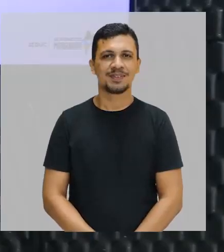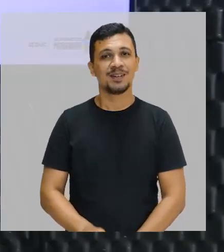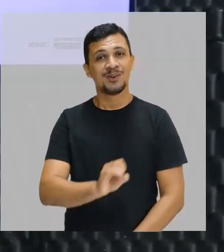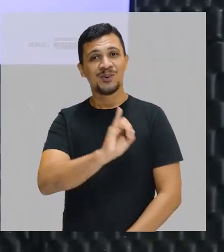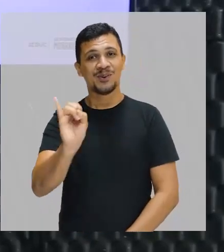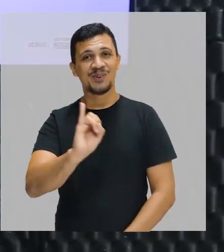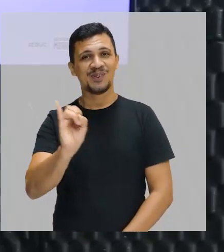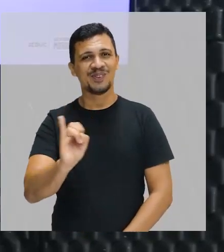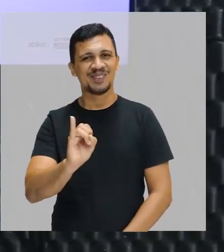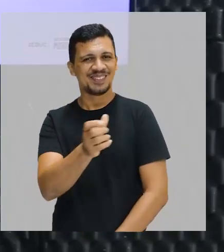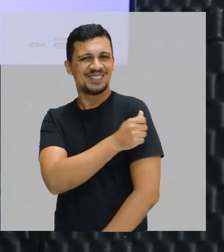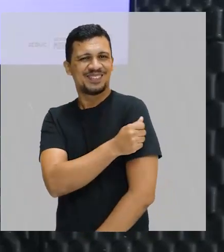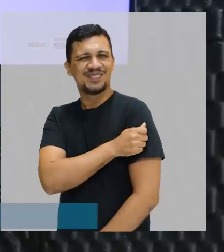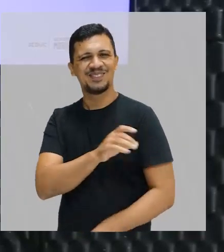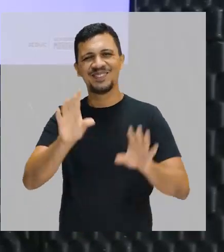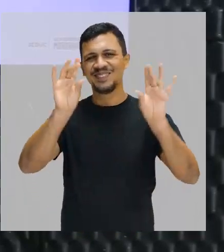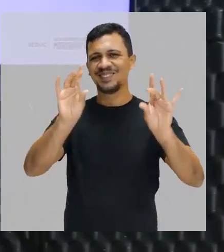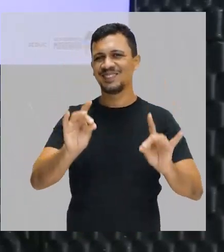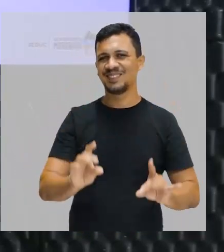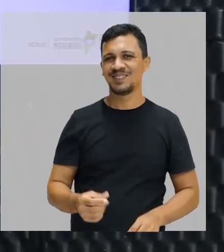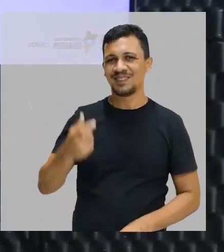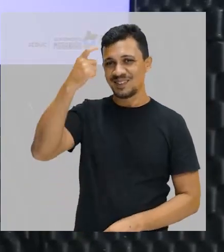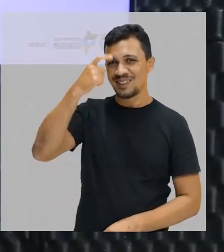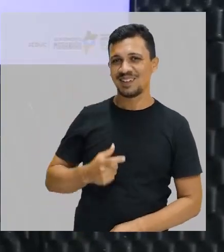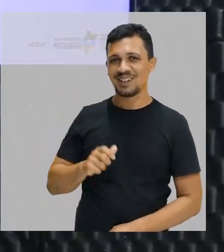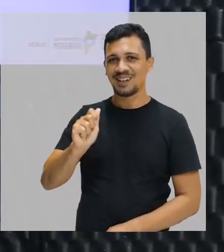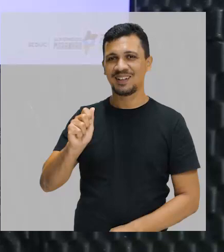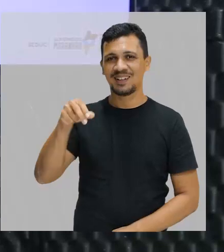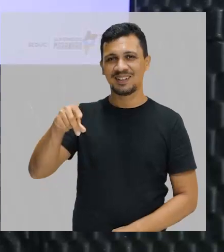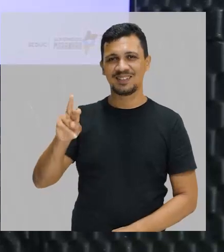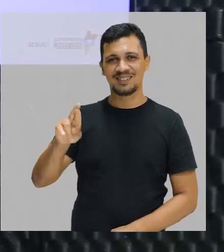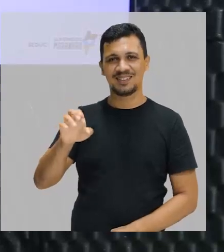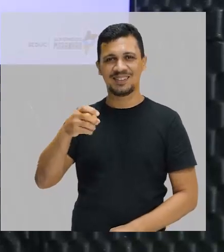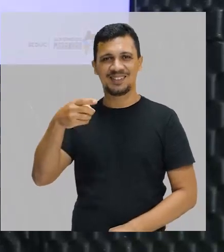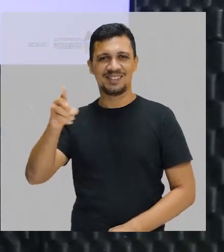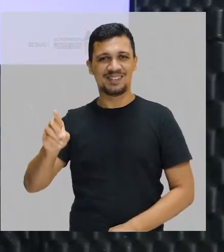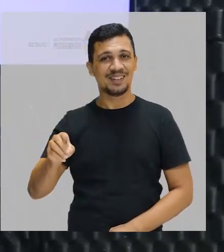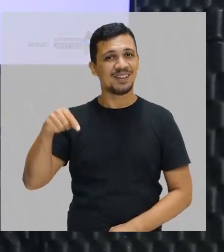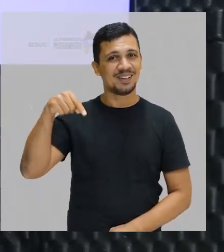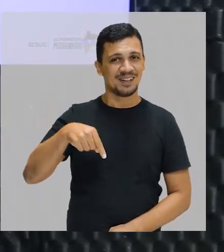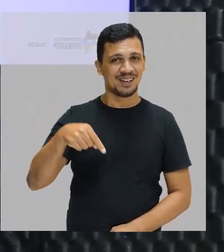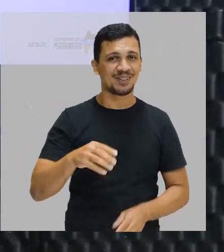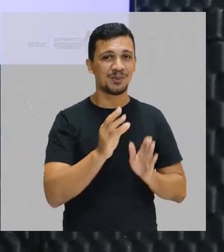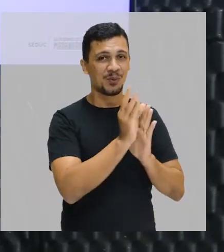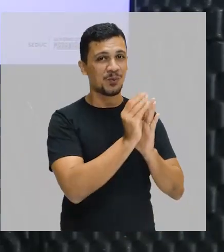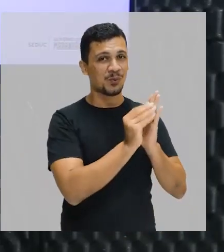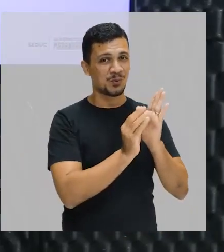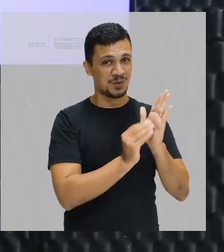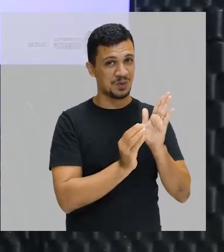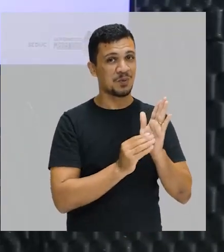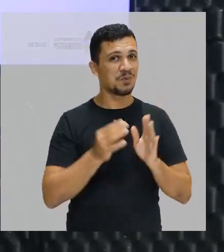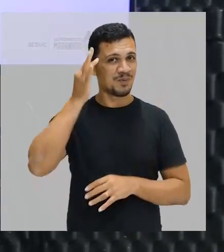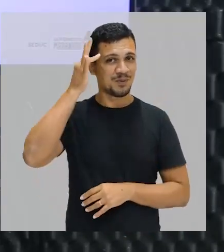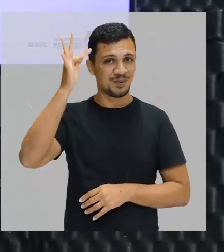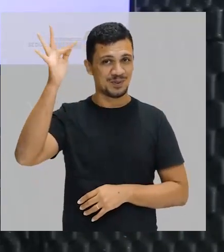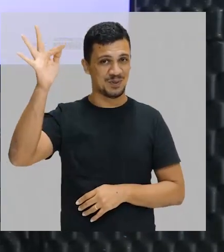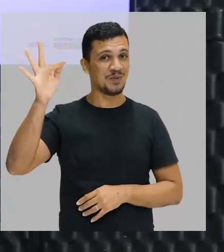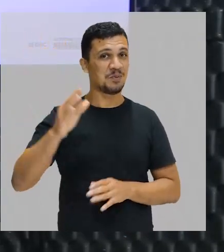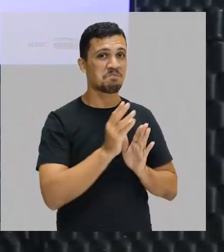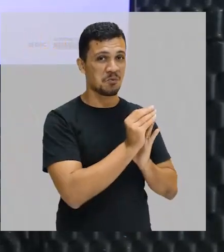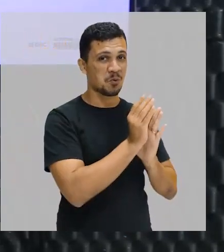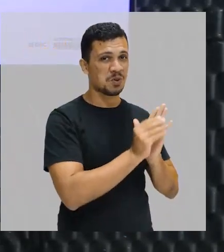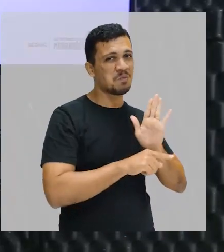Fala, meus queridos alunos, mais uma vez aqui, professor André Luiz com vocês, trazendo alguns conteúdos na área de filosofia, hein? Aqueles conteúdos que te ajudam muito em todas as